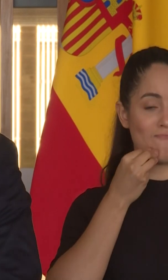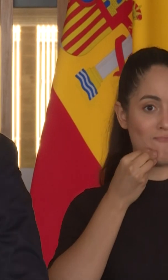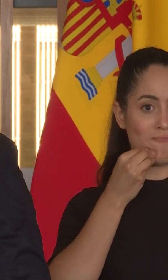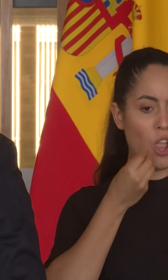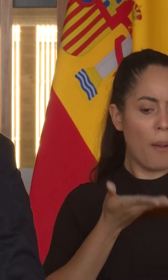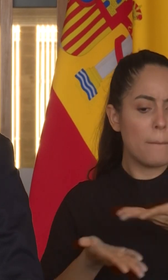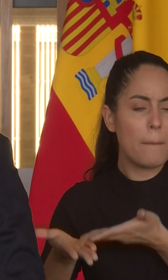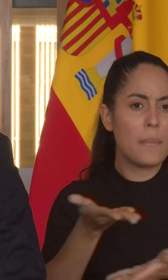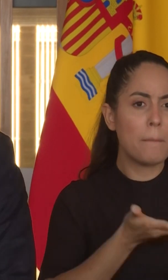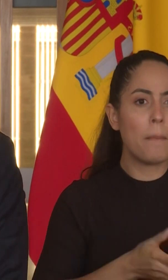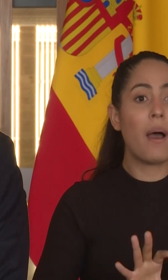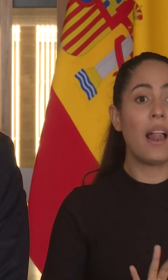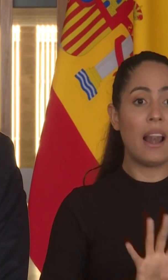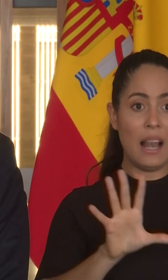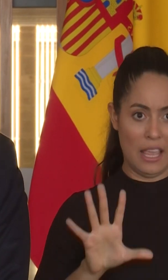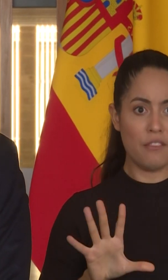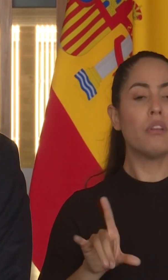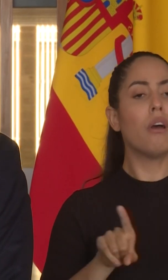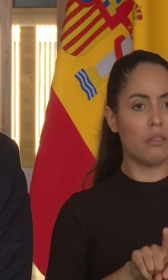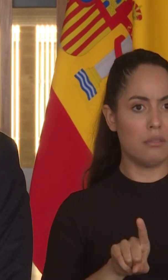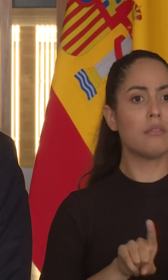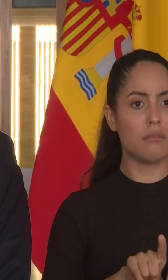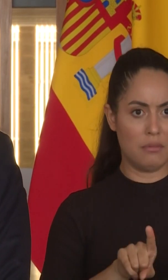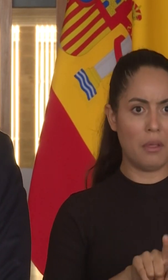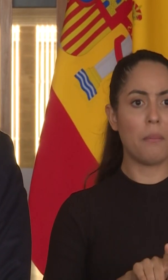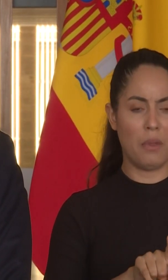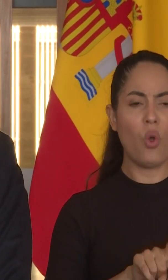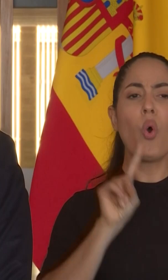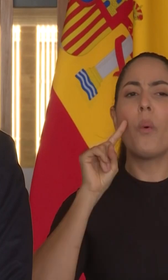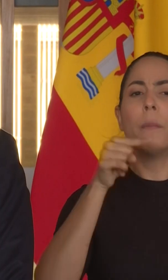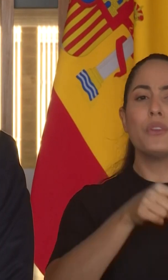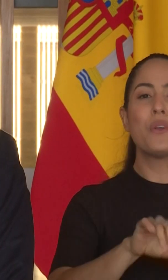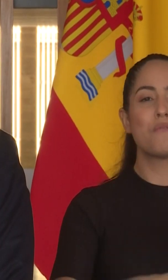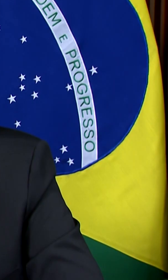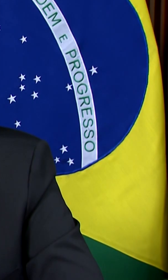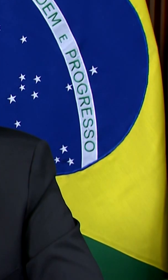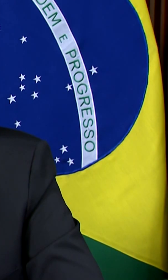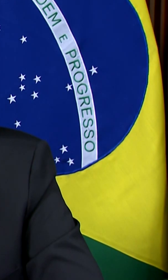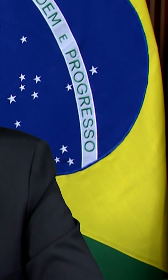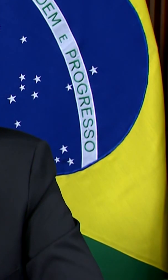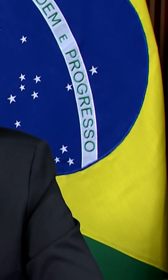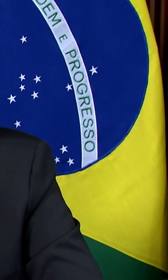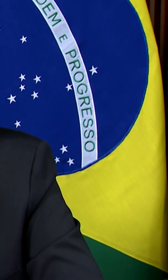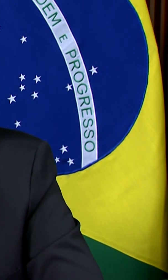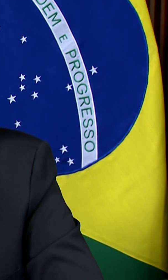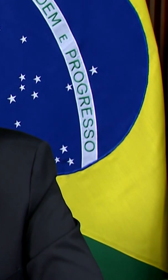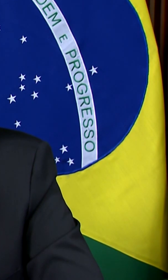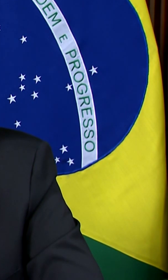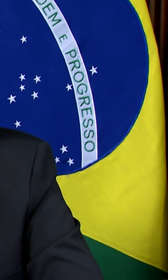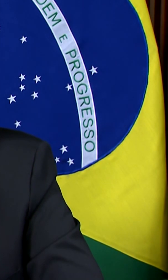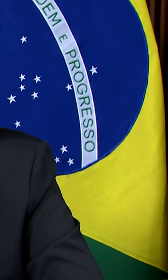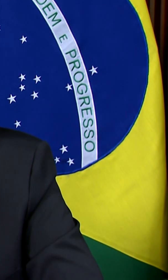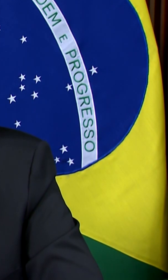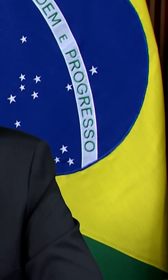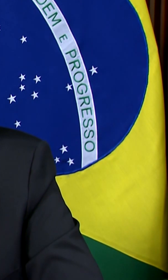dos blocos regionais em lugar de especulações com objetivos protecionistas. O processo de ratificação do documento